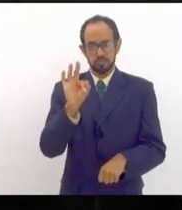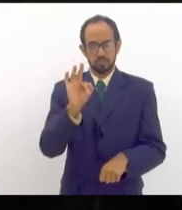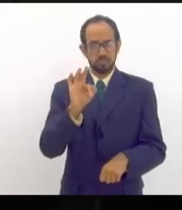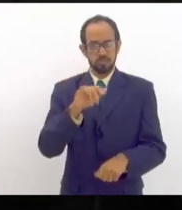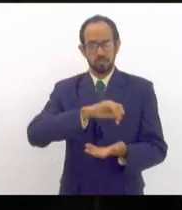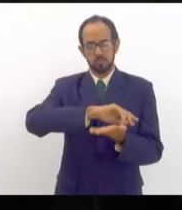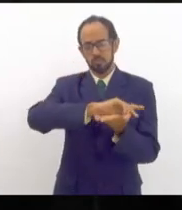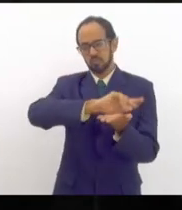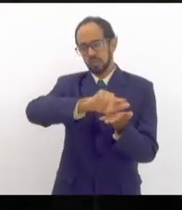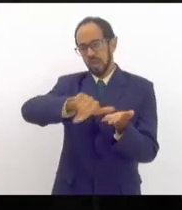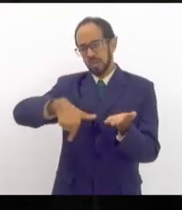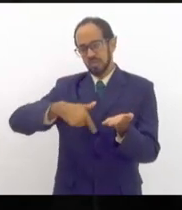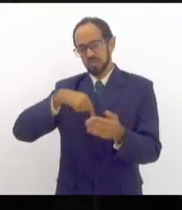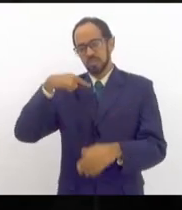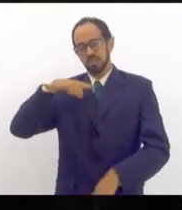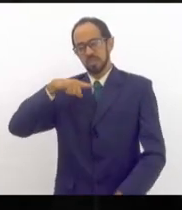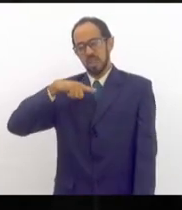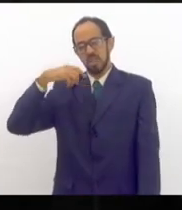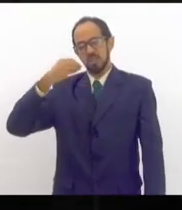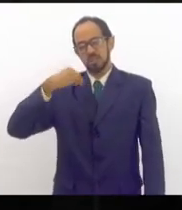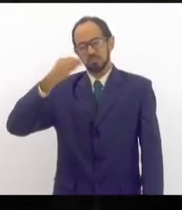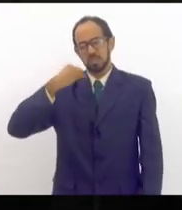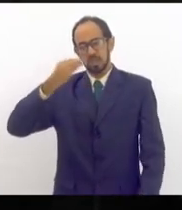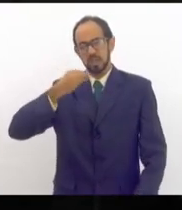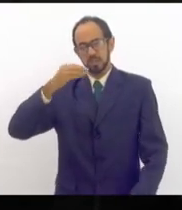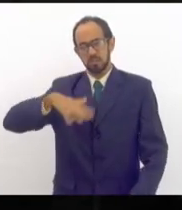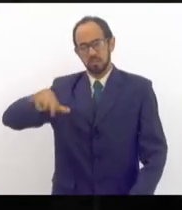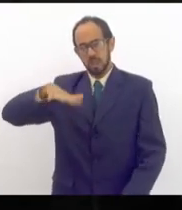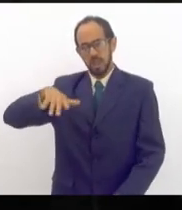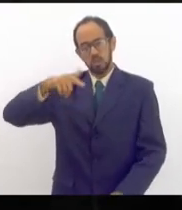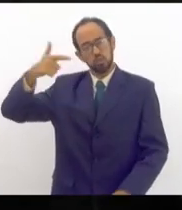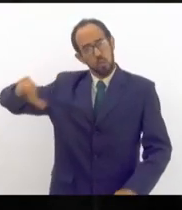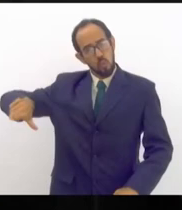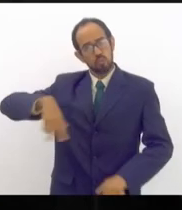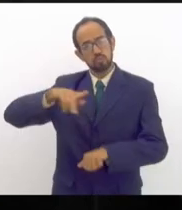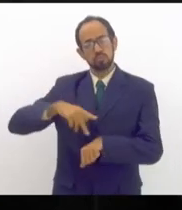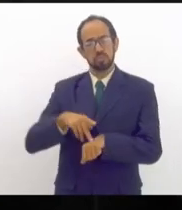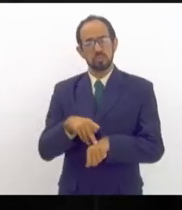que tem experiência no mercado internacional